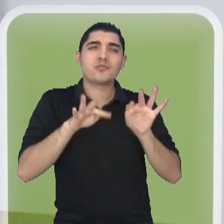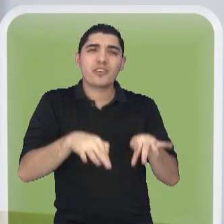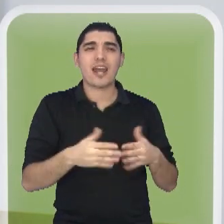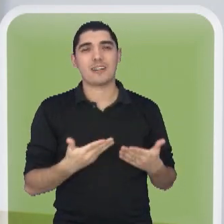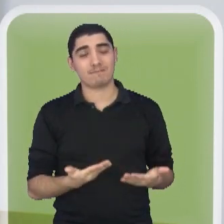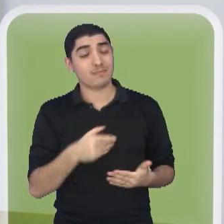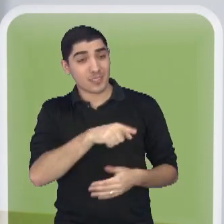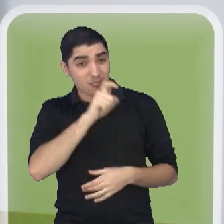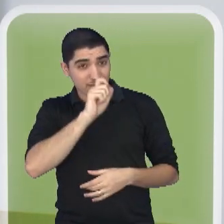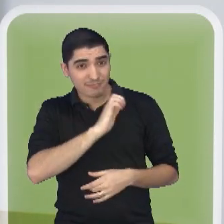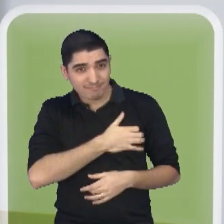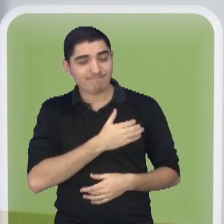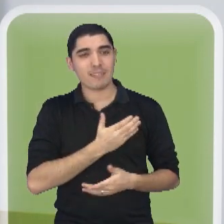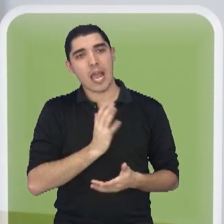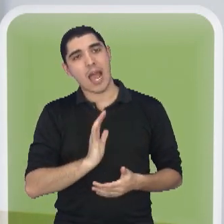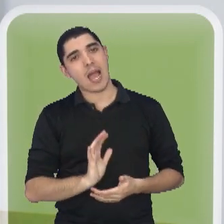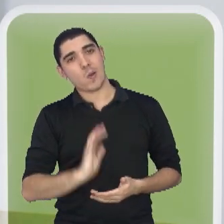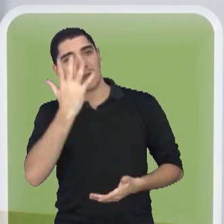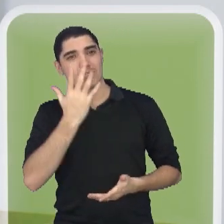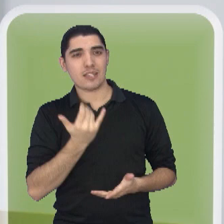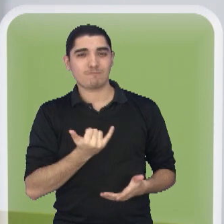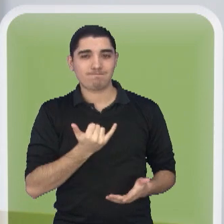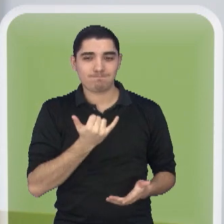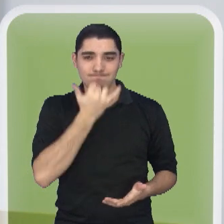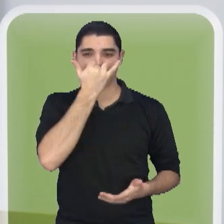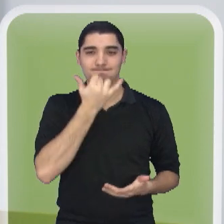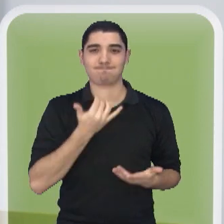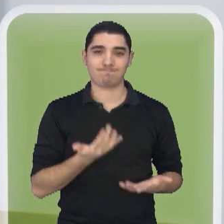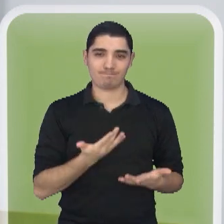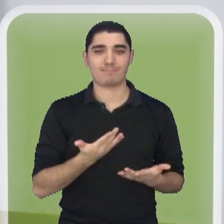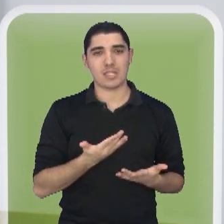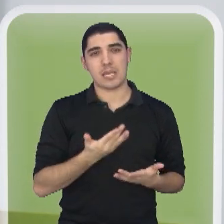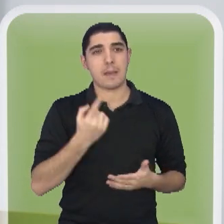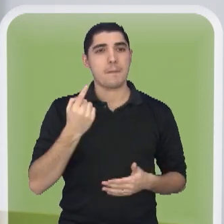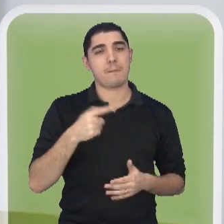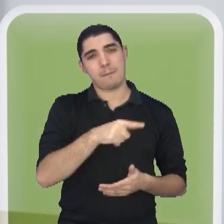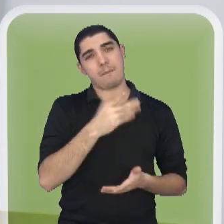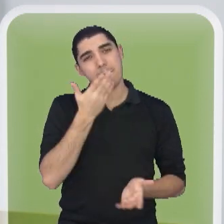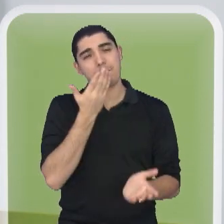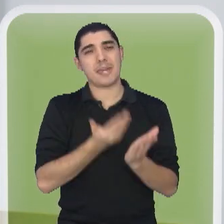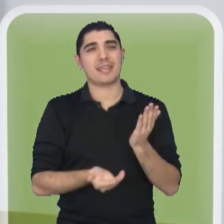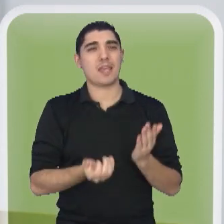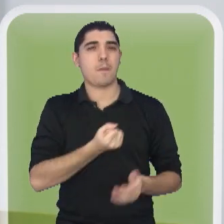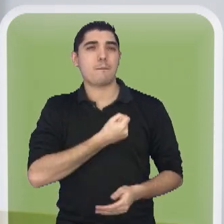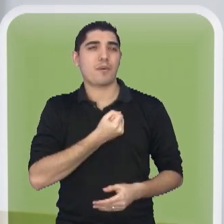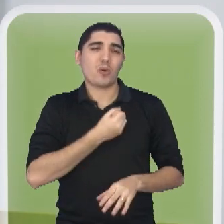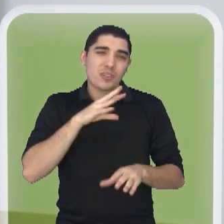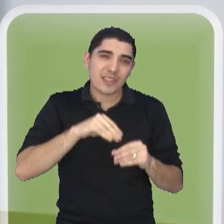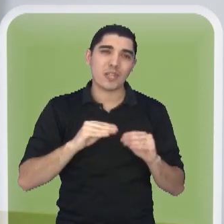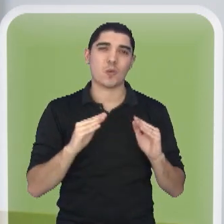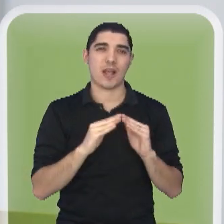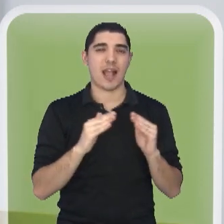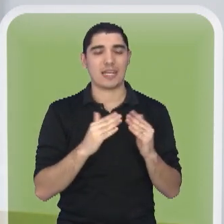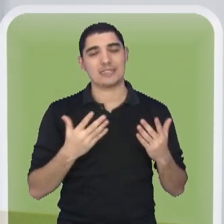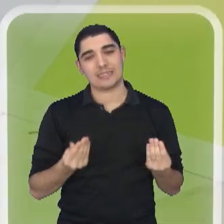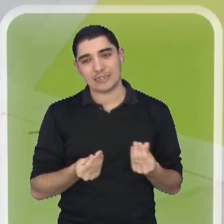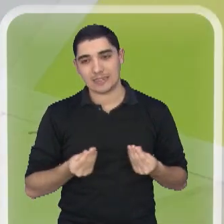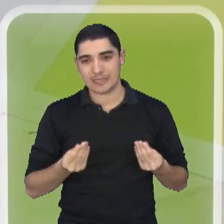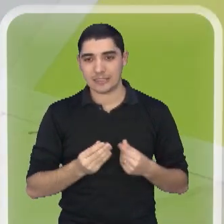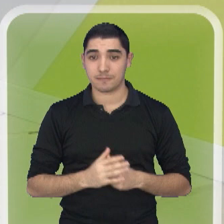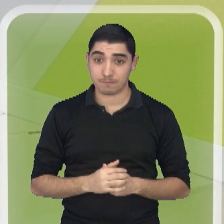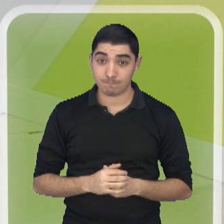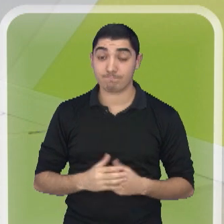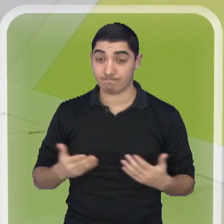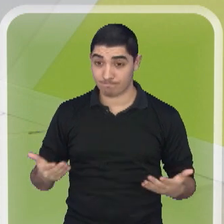o time do São José acaba, né, perdendo esses pontos em casa, preciosos pontos em casa.